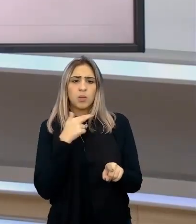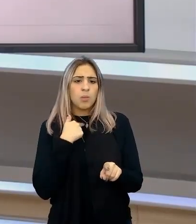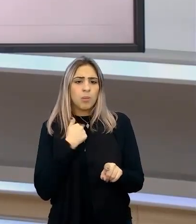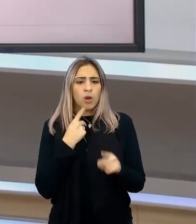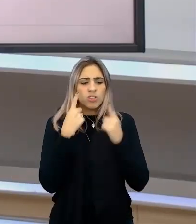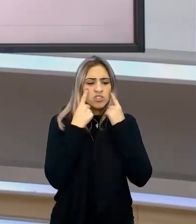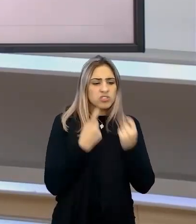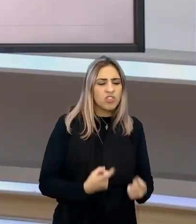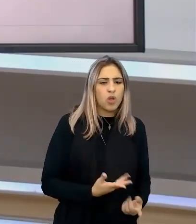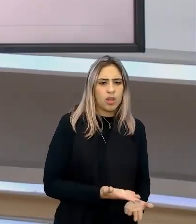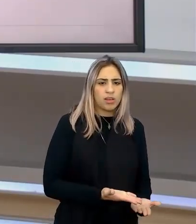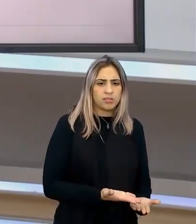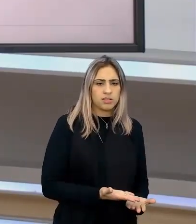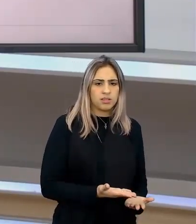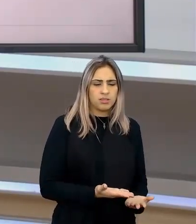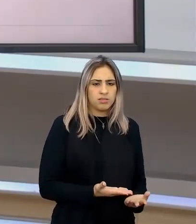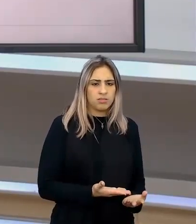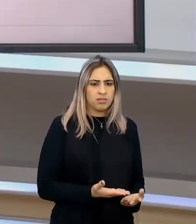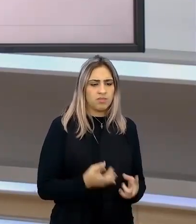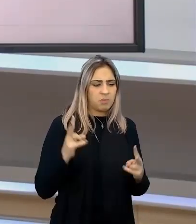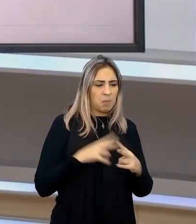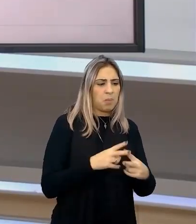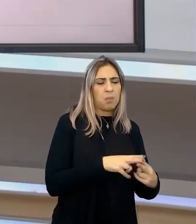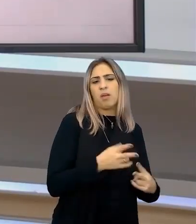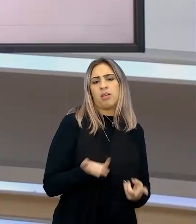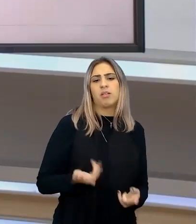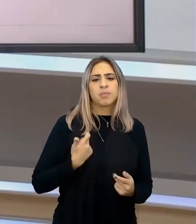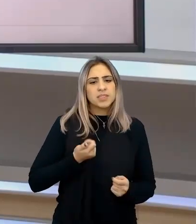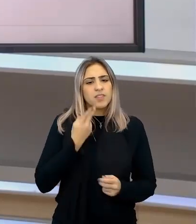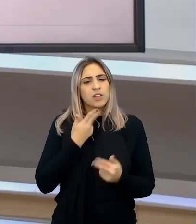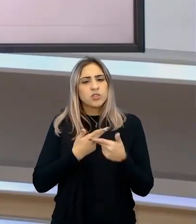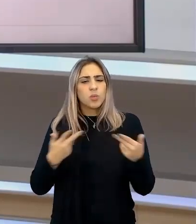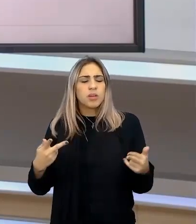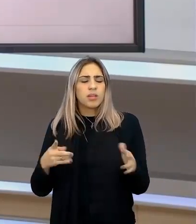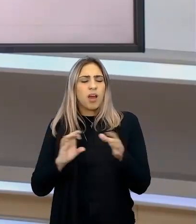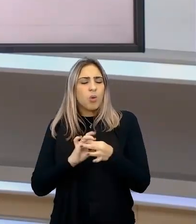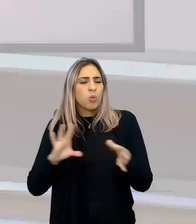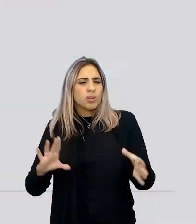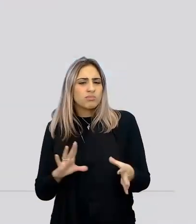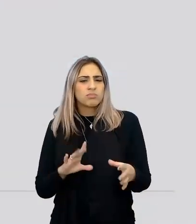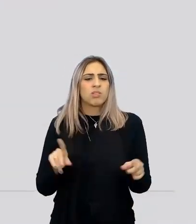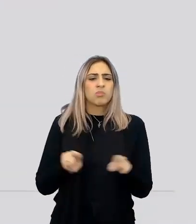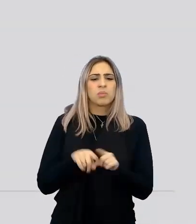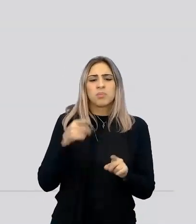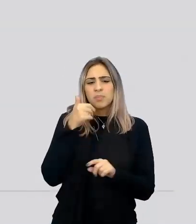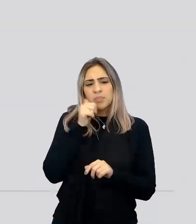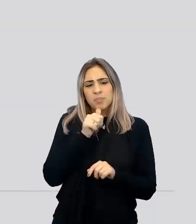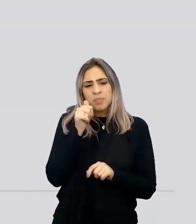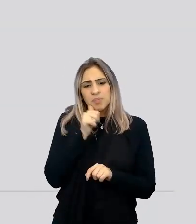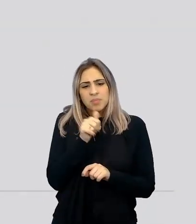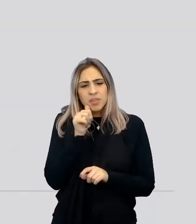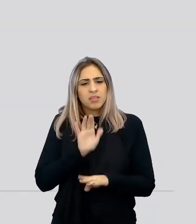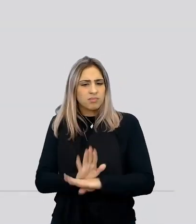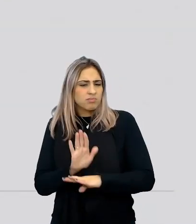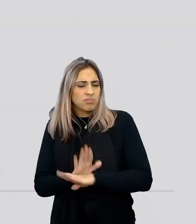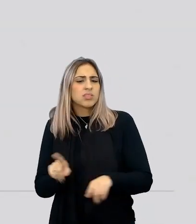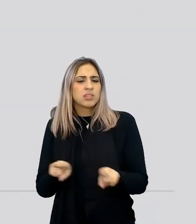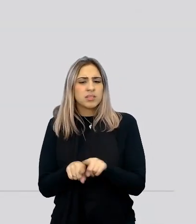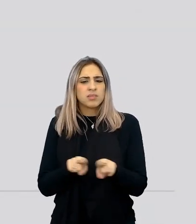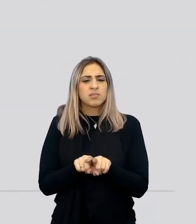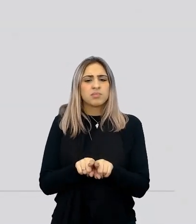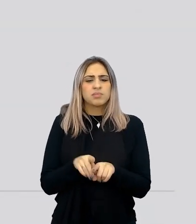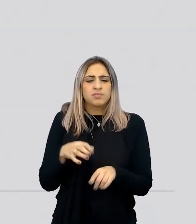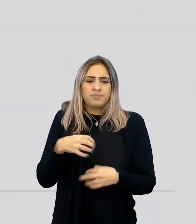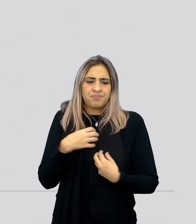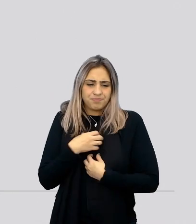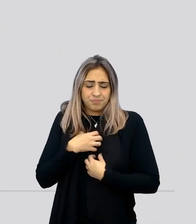violentar. A gente precisa falar sobre consentimento. Os meninos têm que ajudar as meninas e mulheres que estão em situação de